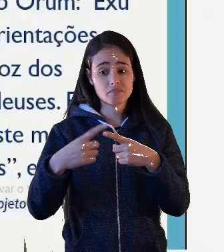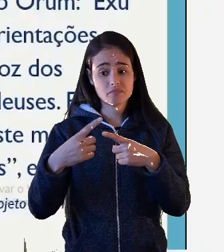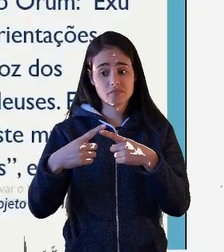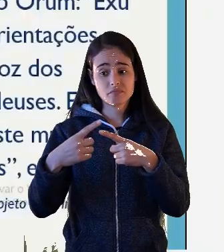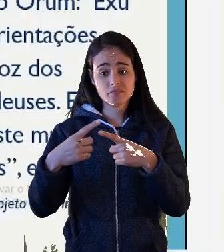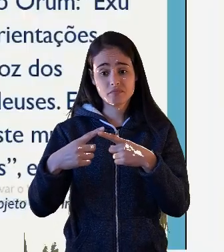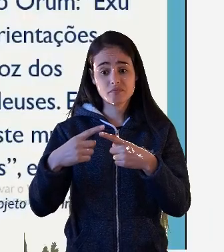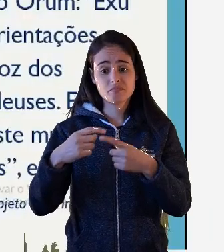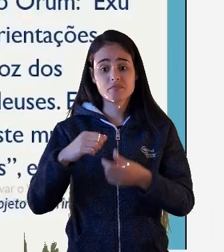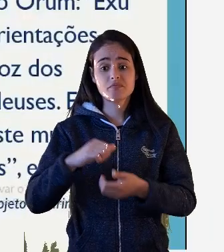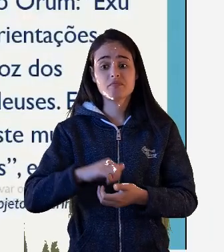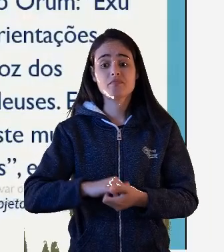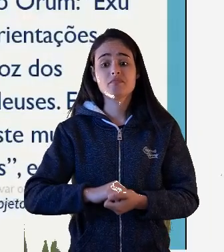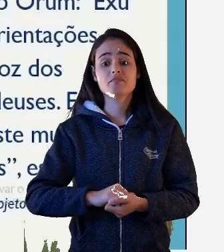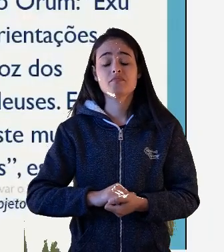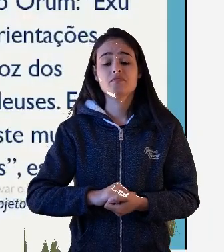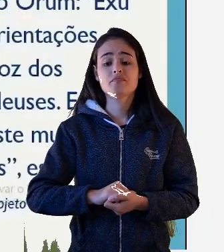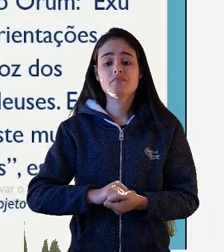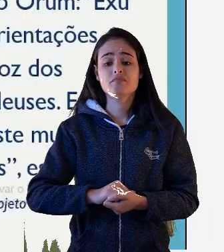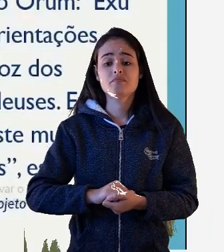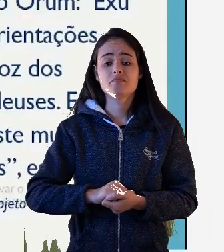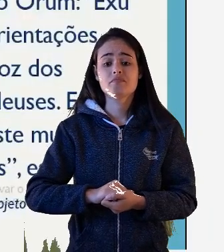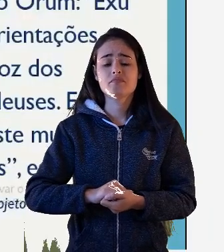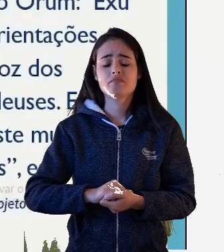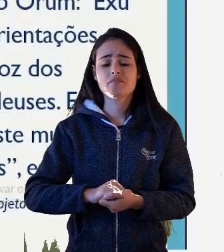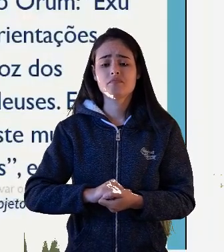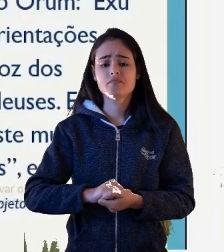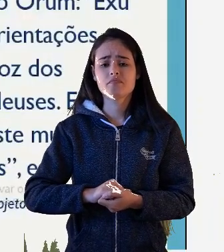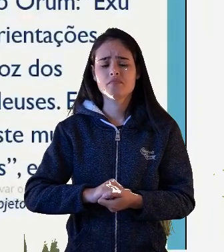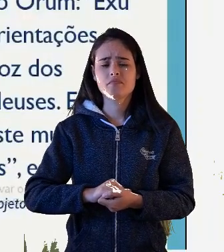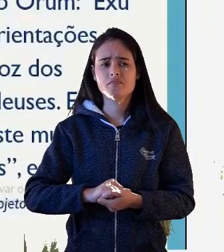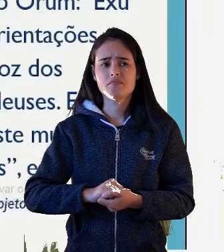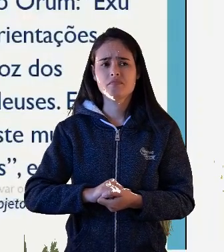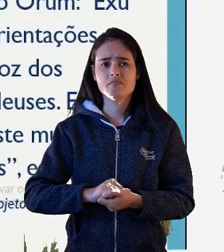a entidade, né? Quando no candomblé,